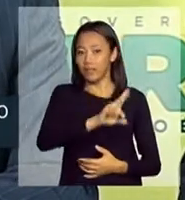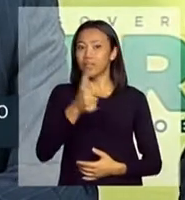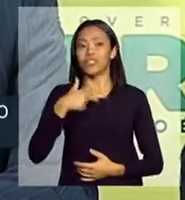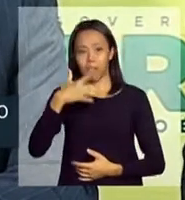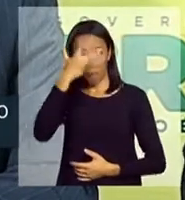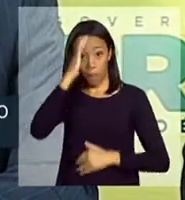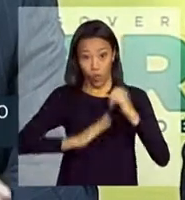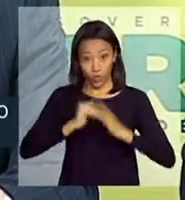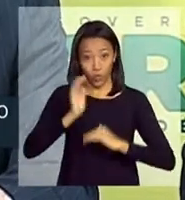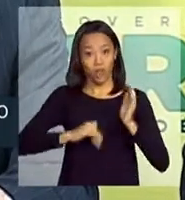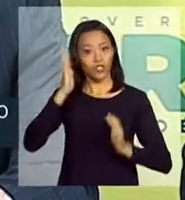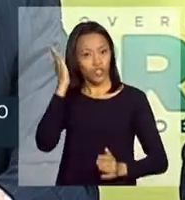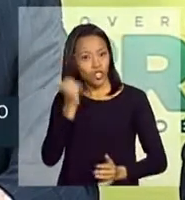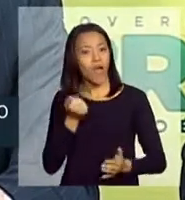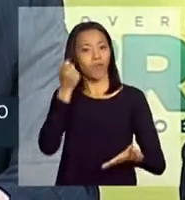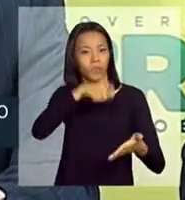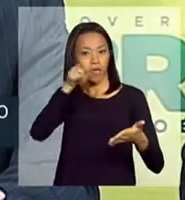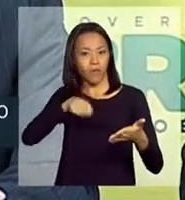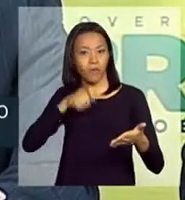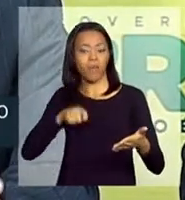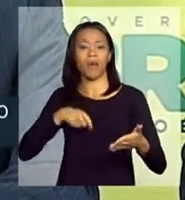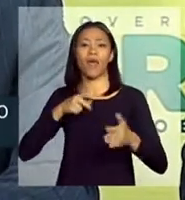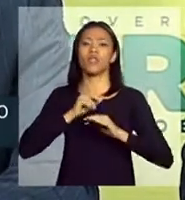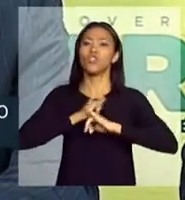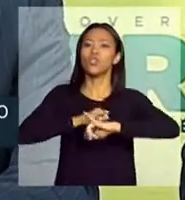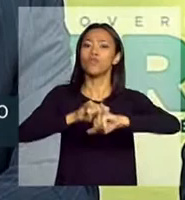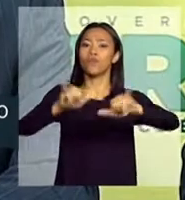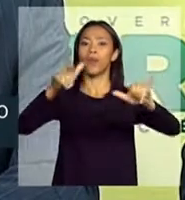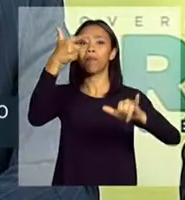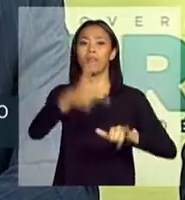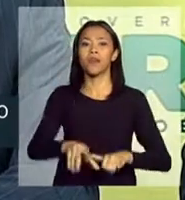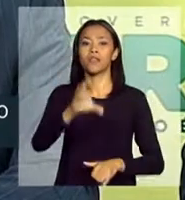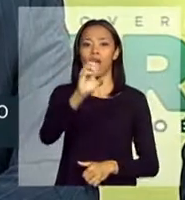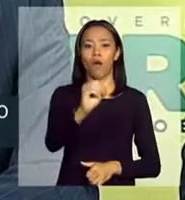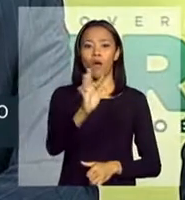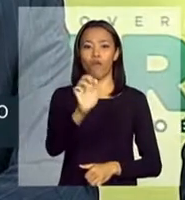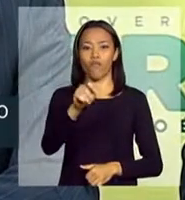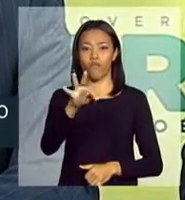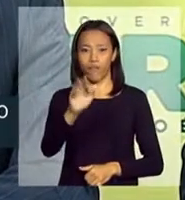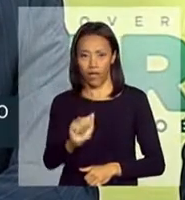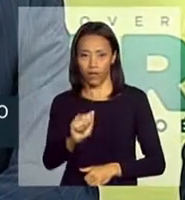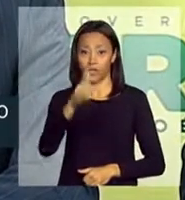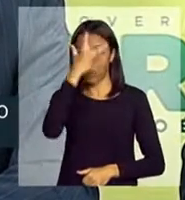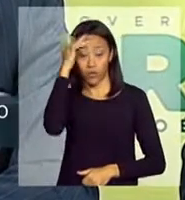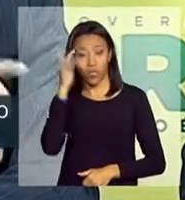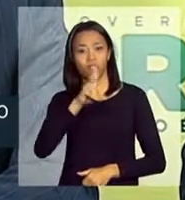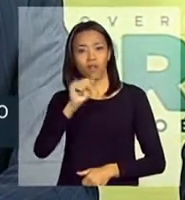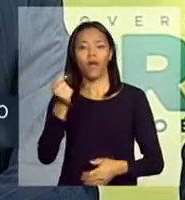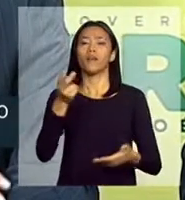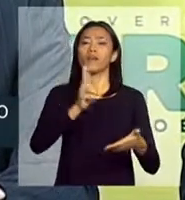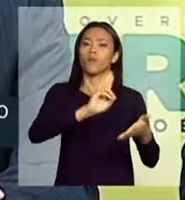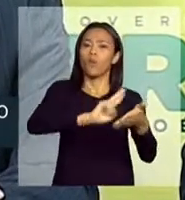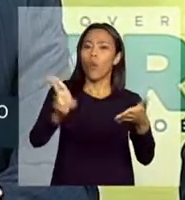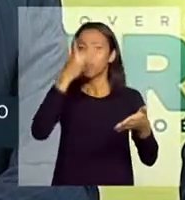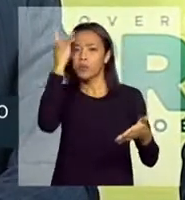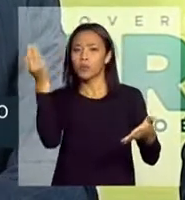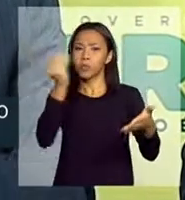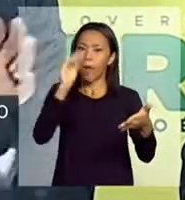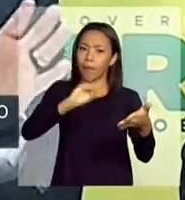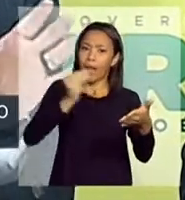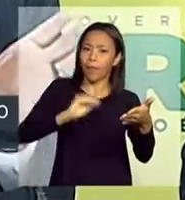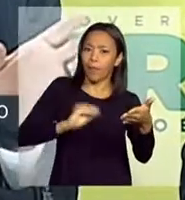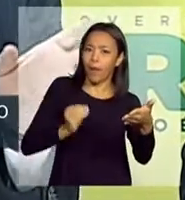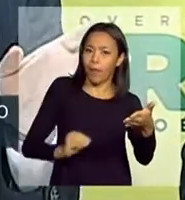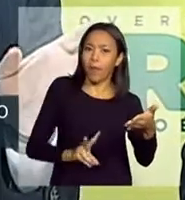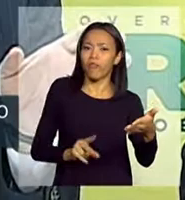de redação para aumentar a oferta de profissionais Tá bom fazer o recrutamento cadastramento a formação ampliar o universo